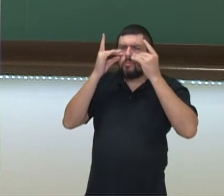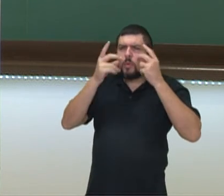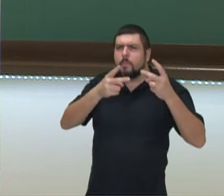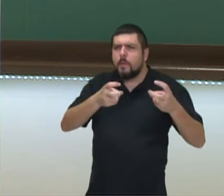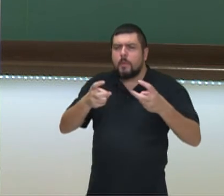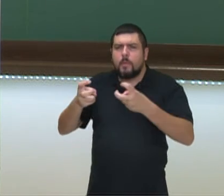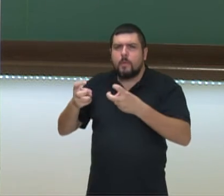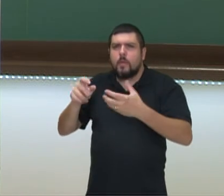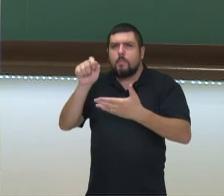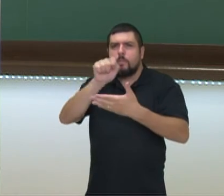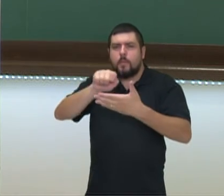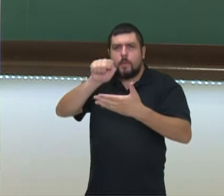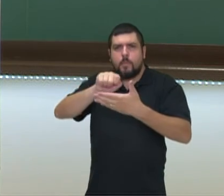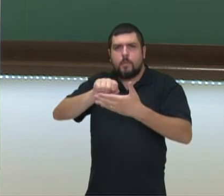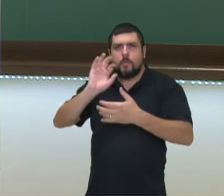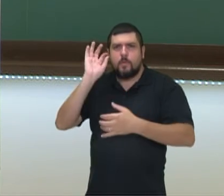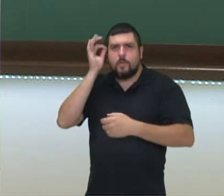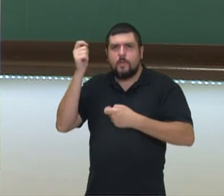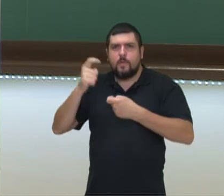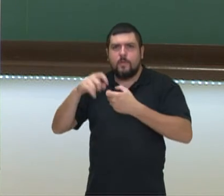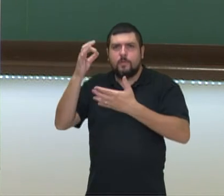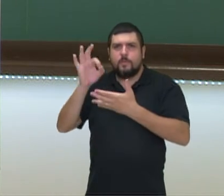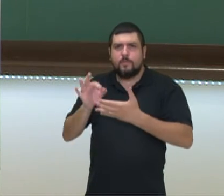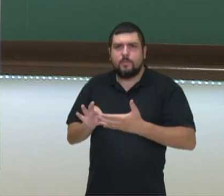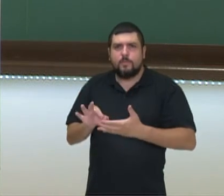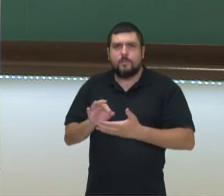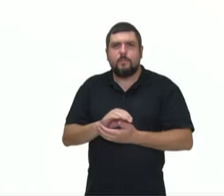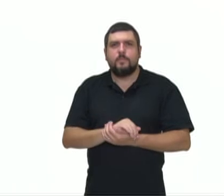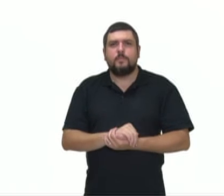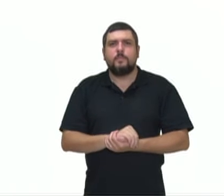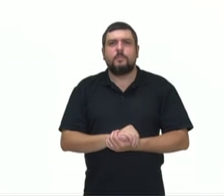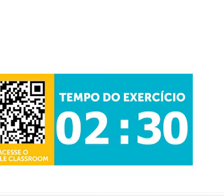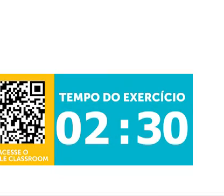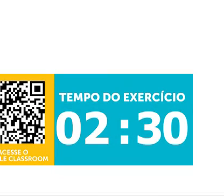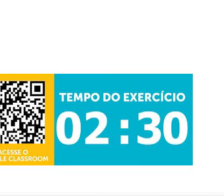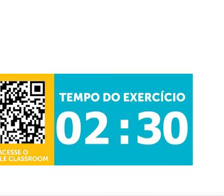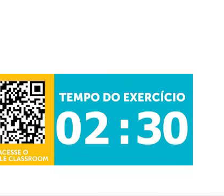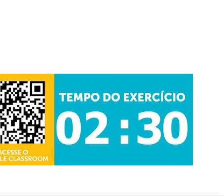parágrafo com essas palavras e a gente volta para fazer a correção.